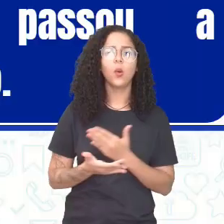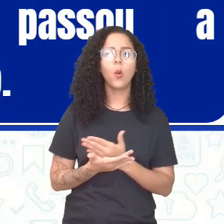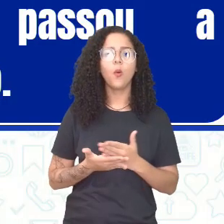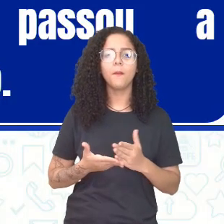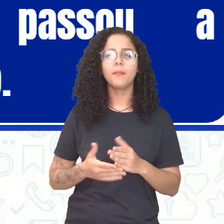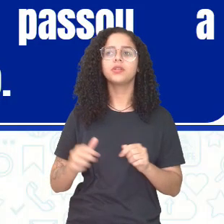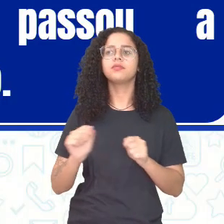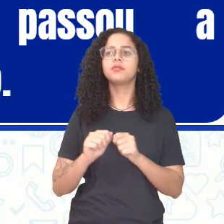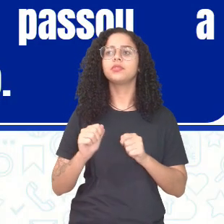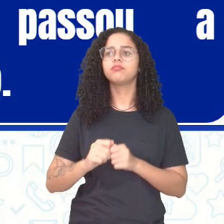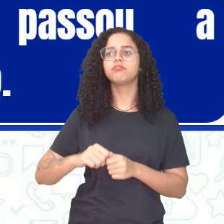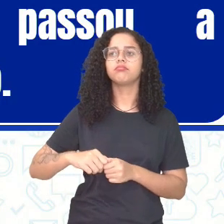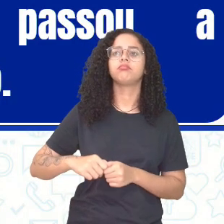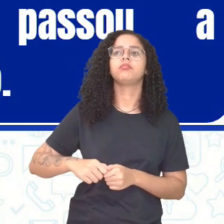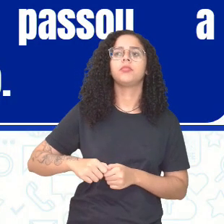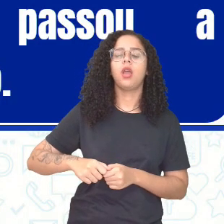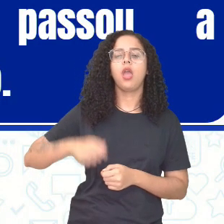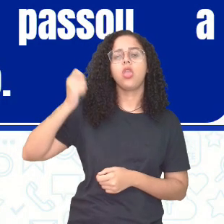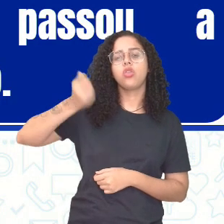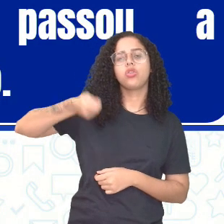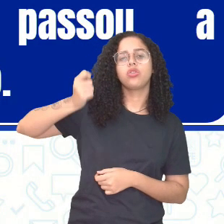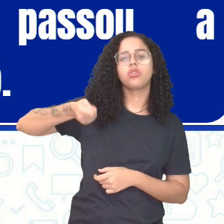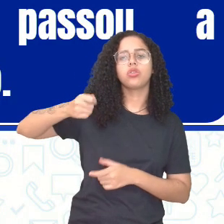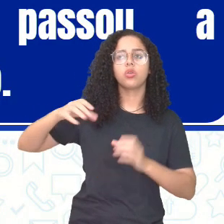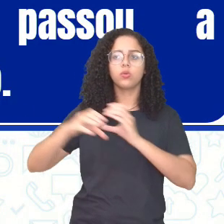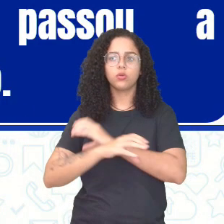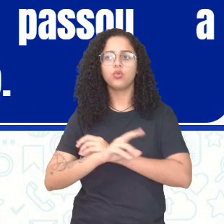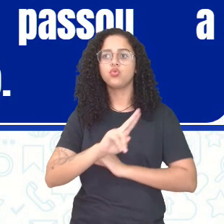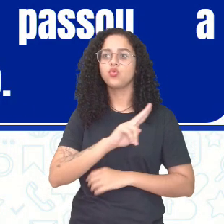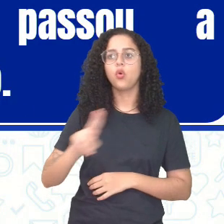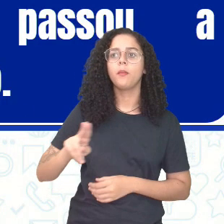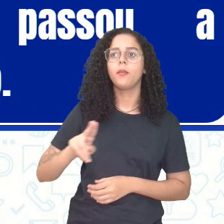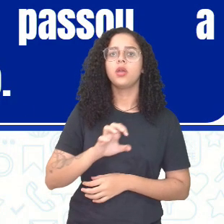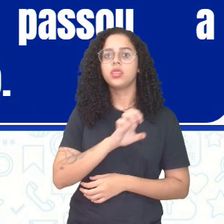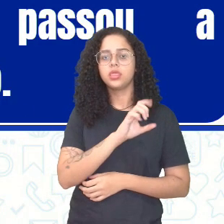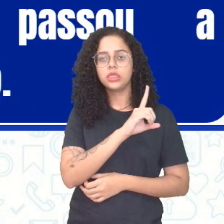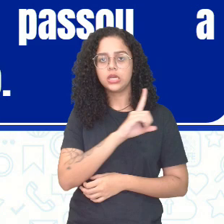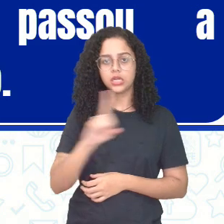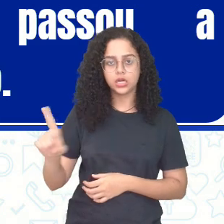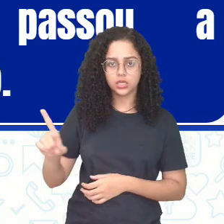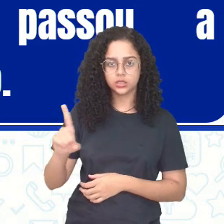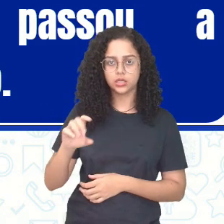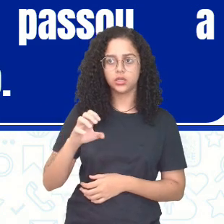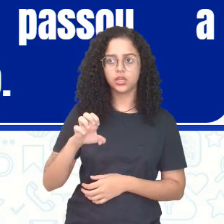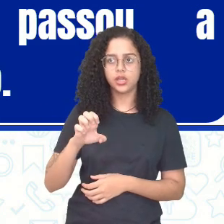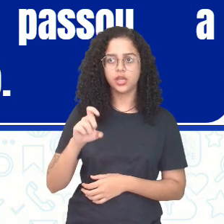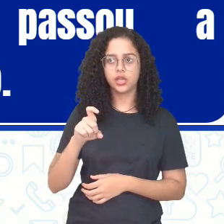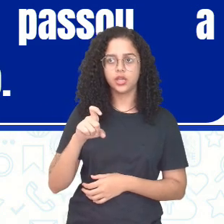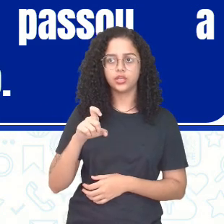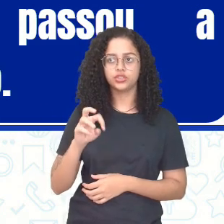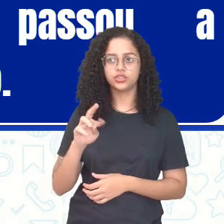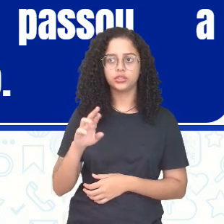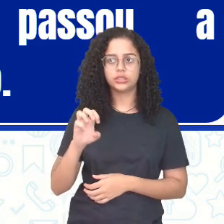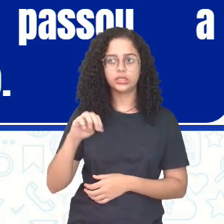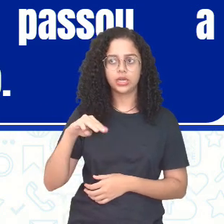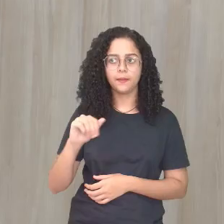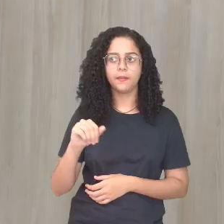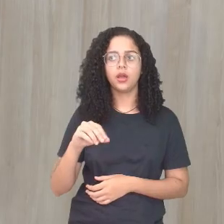formar regimes totalitários, né, chamados de extrema-direita, né, os fascismos, certo? Que na